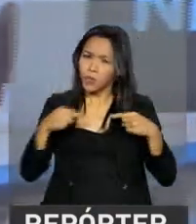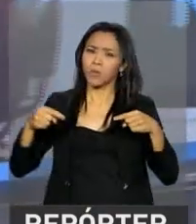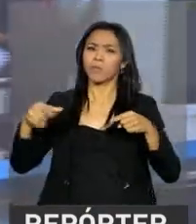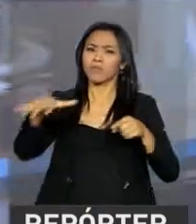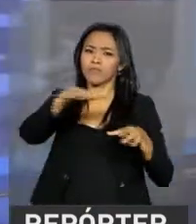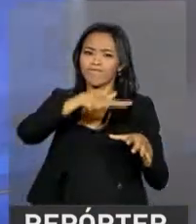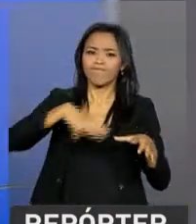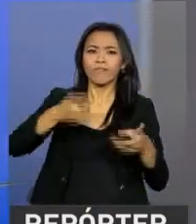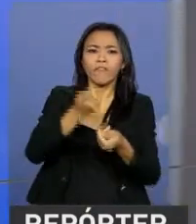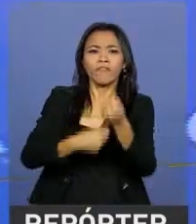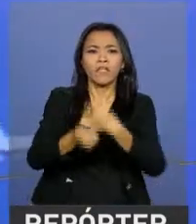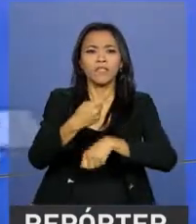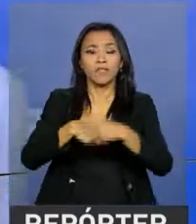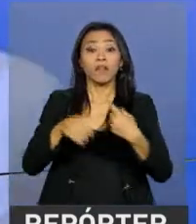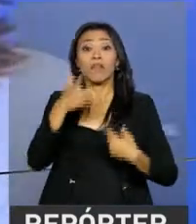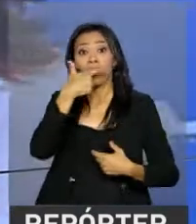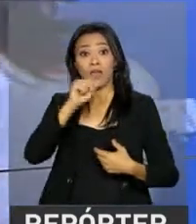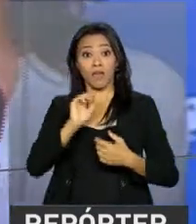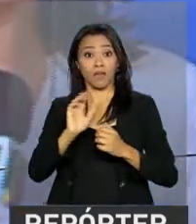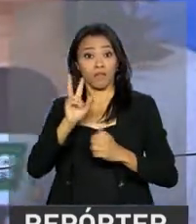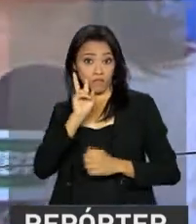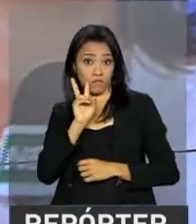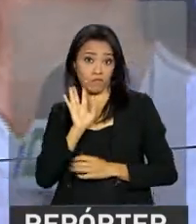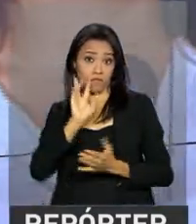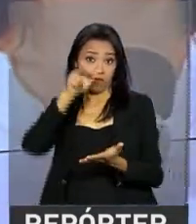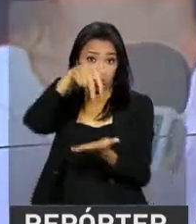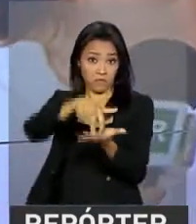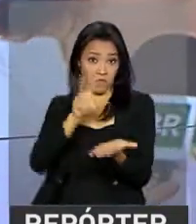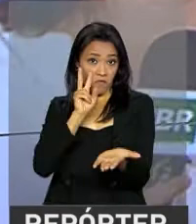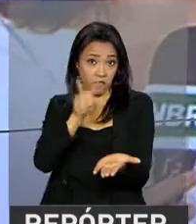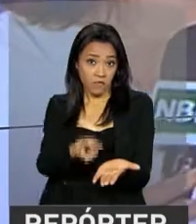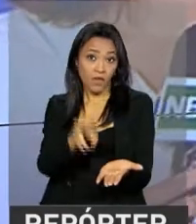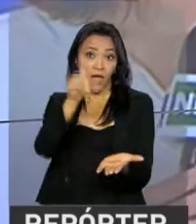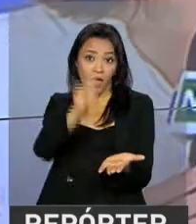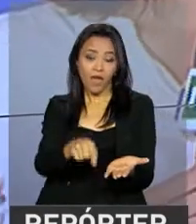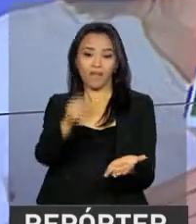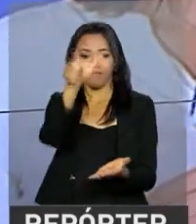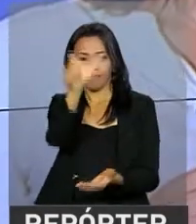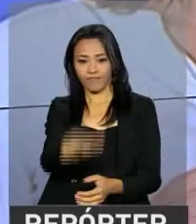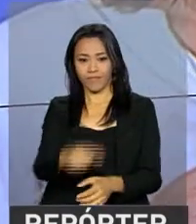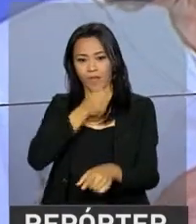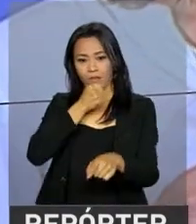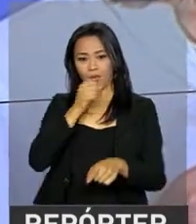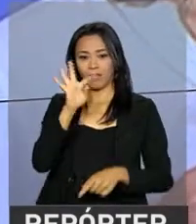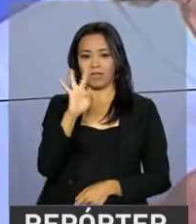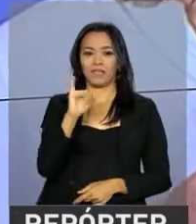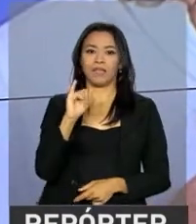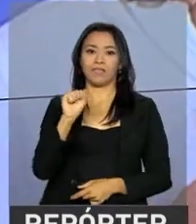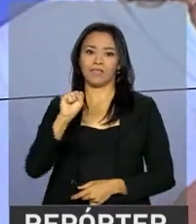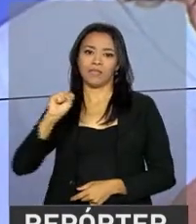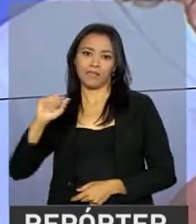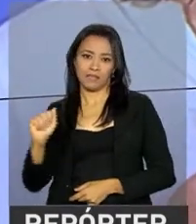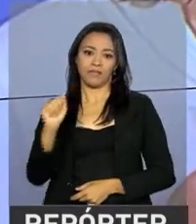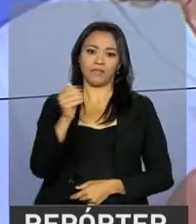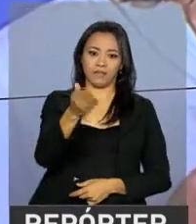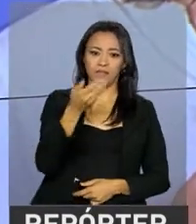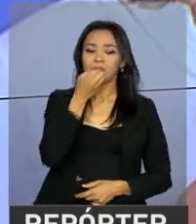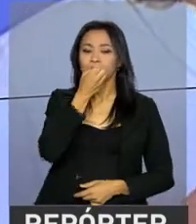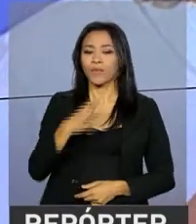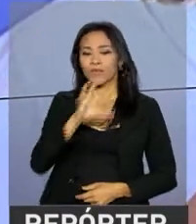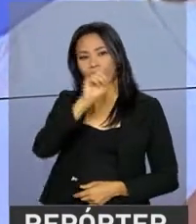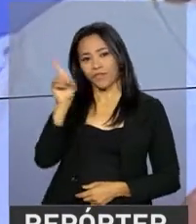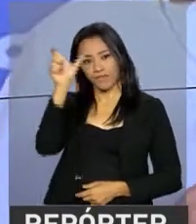acompanhando esse assunto é repórter thaís a dia está bom dia pra você onde leandro banga